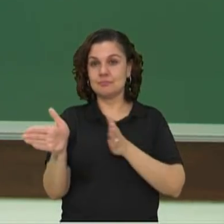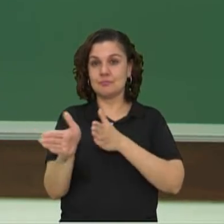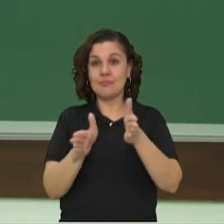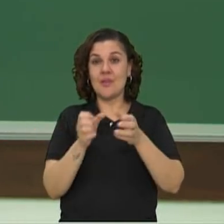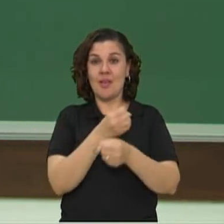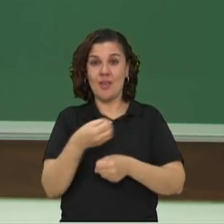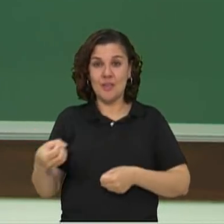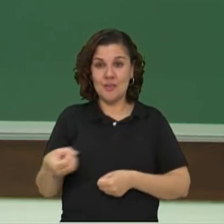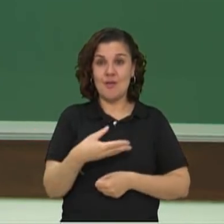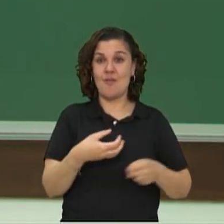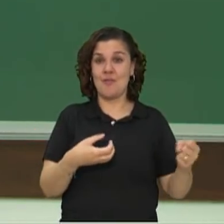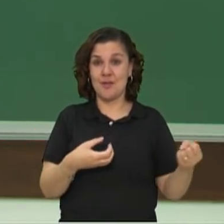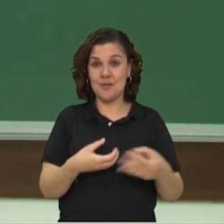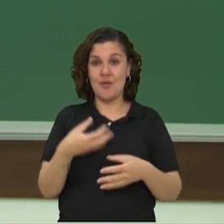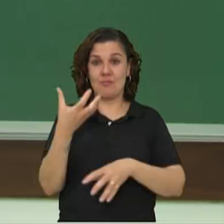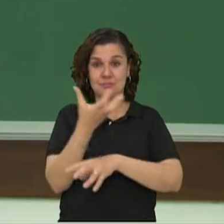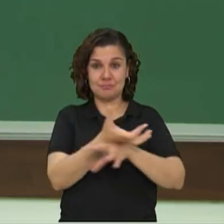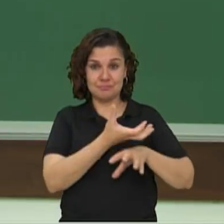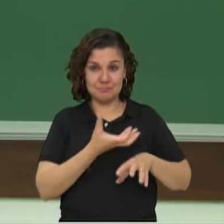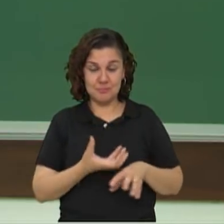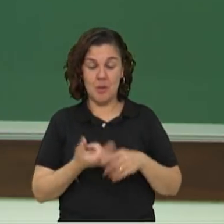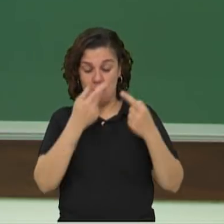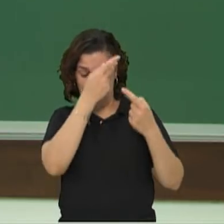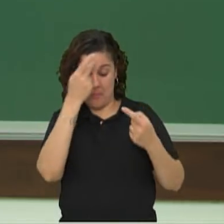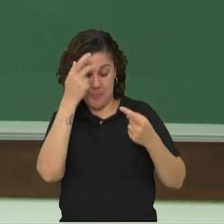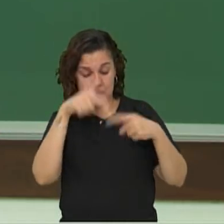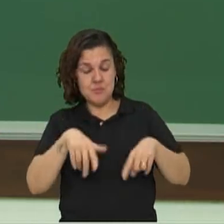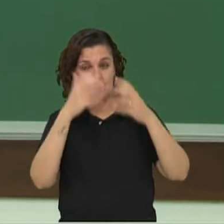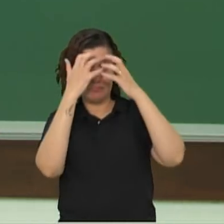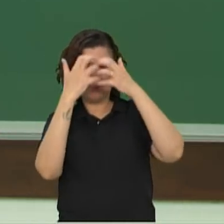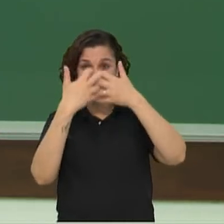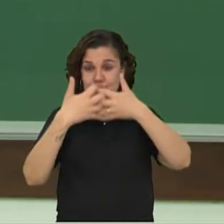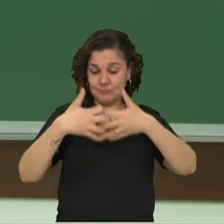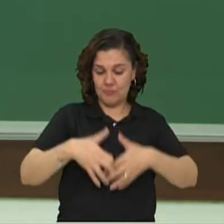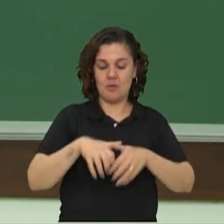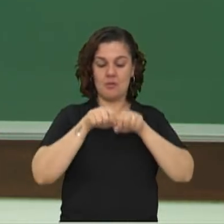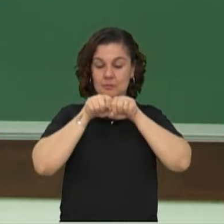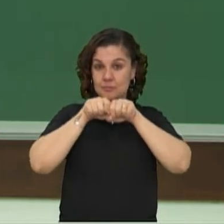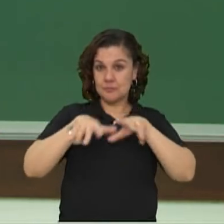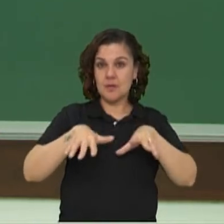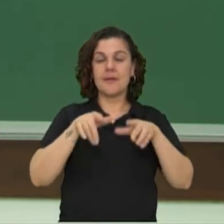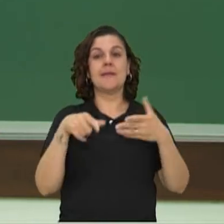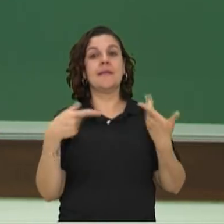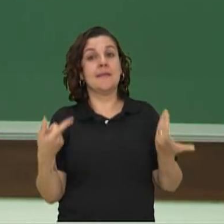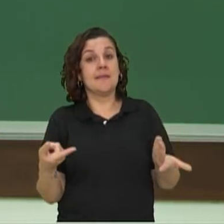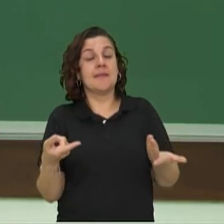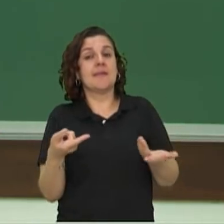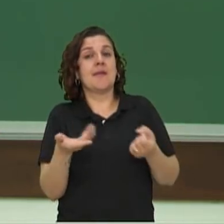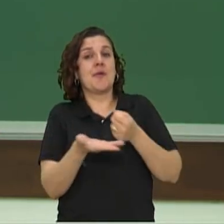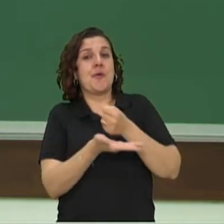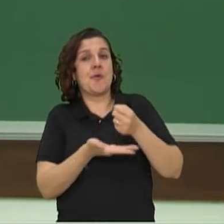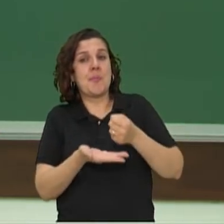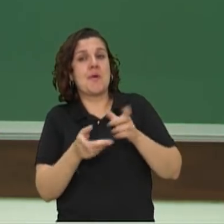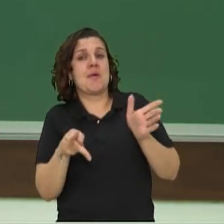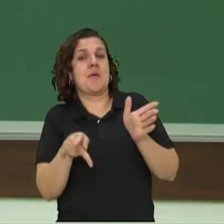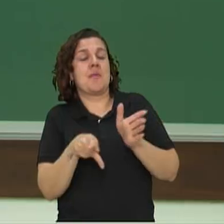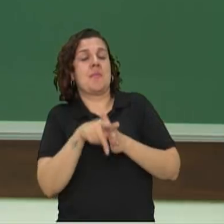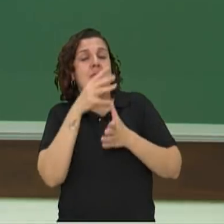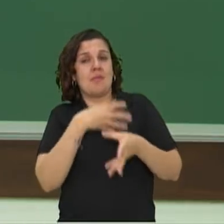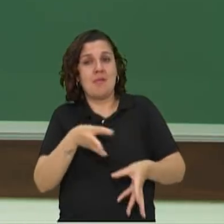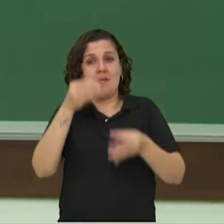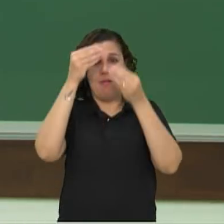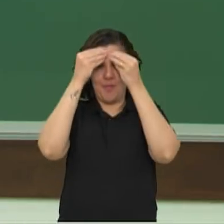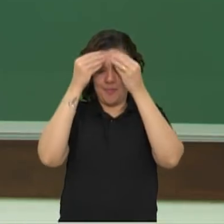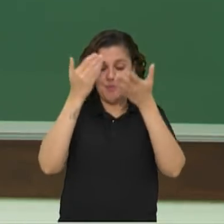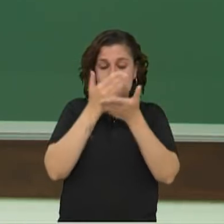criando basicamente mais espaços para a pessoa pensar, para a pessoa divulgar. Então, basicamente, o conhecimento saiu de